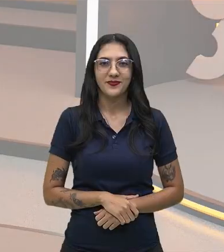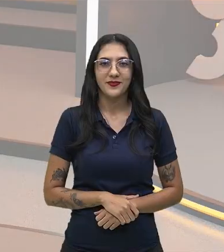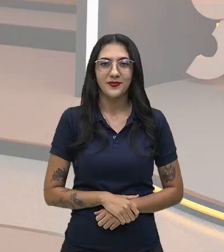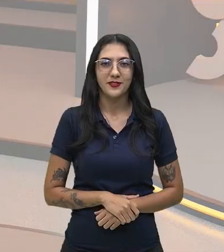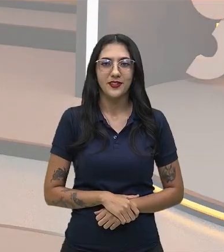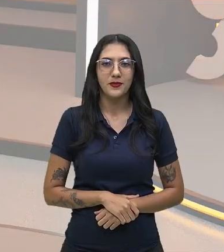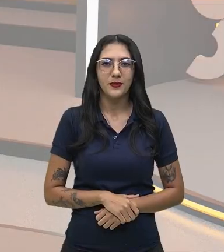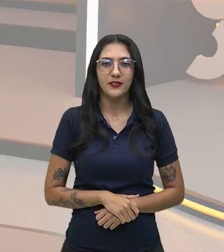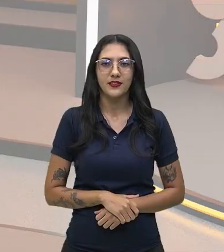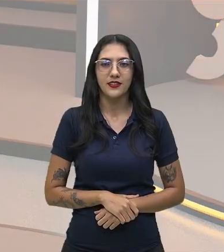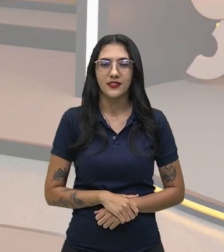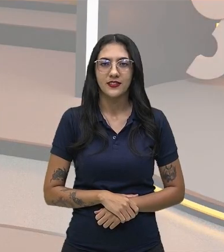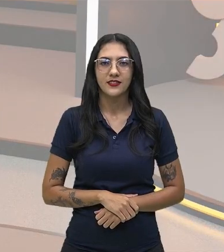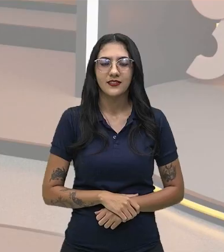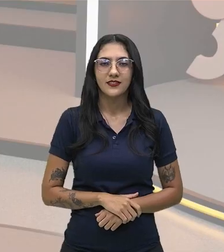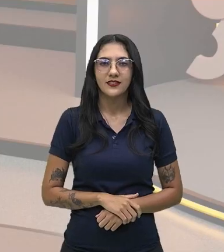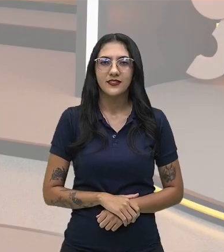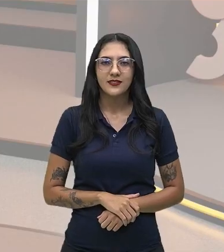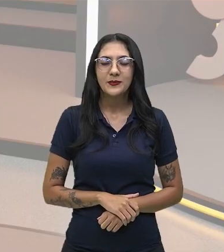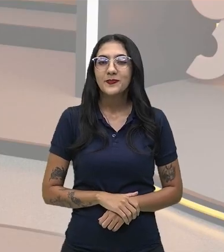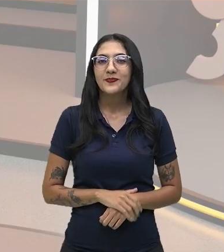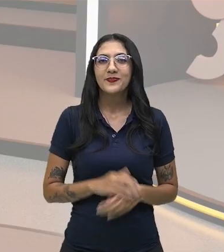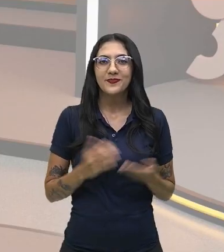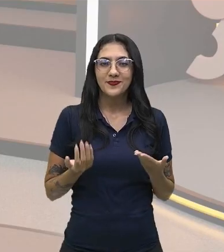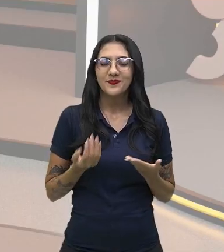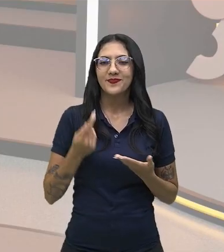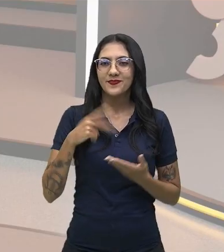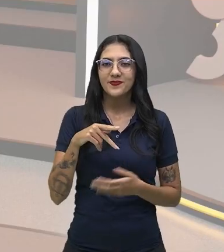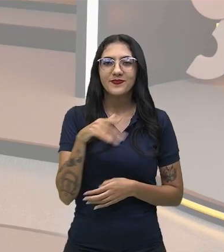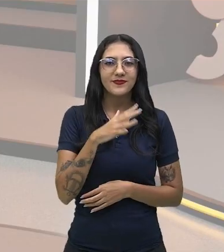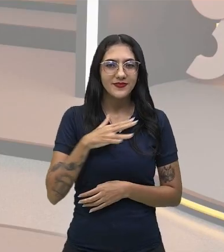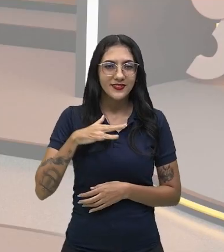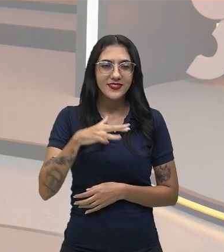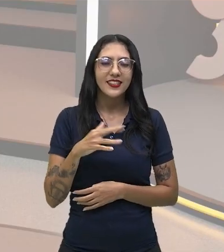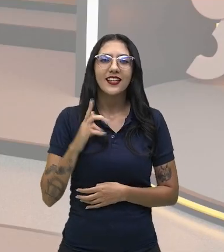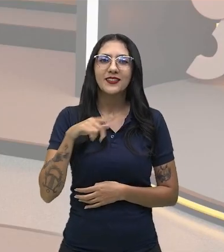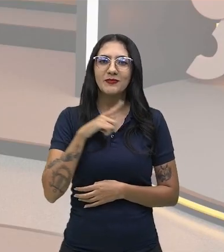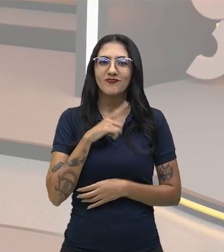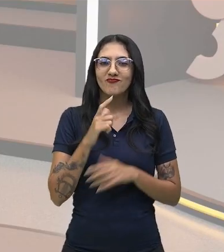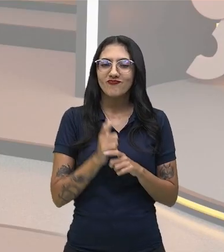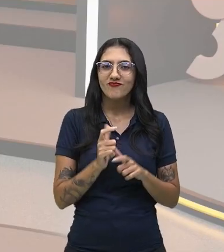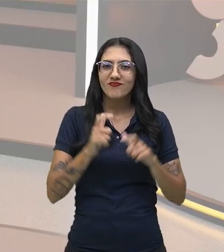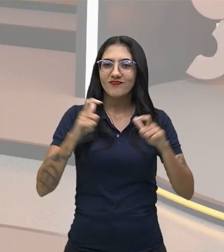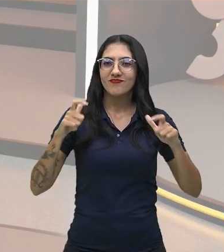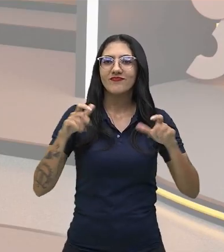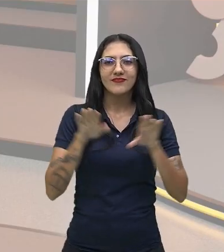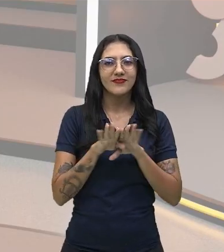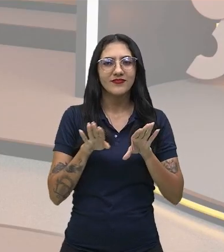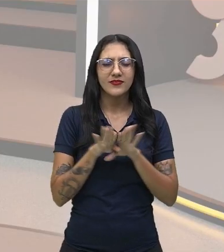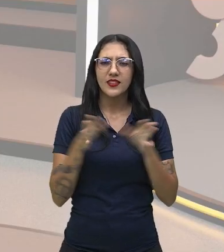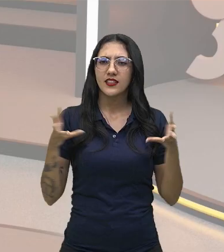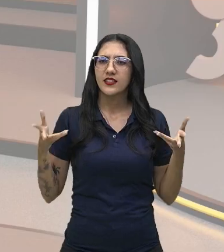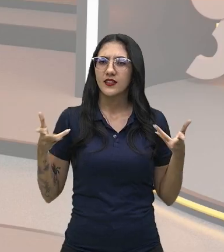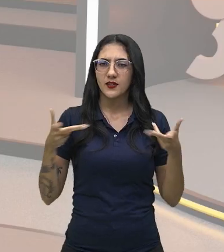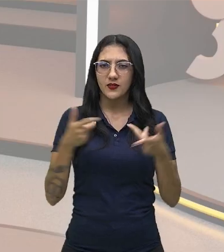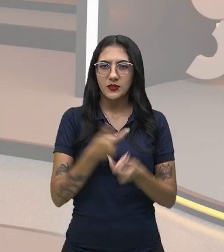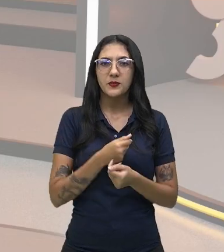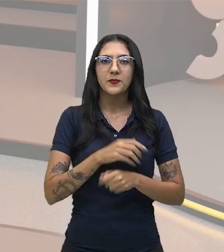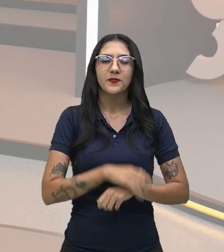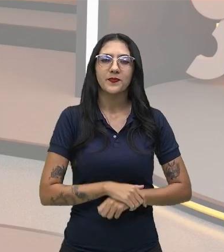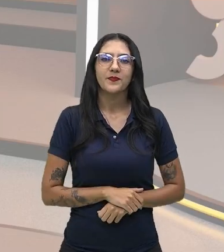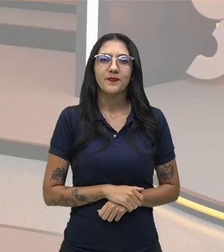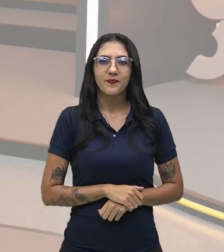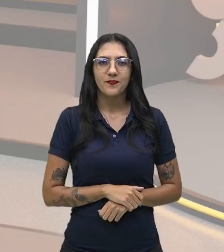Bem, gente, o nosso território, ele é vasto e fascinante. Nesta aula, vamos